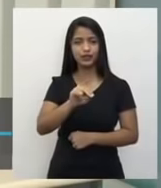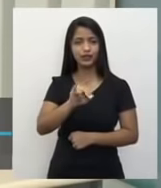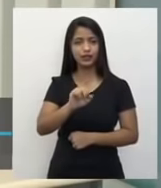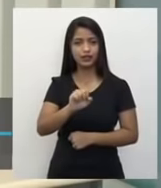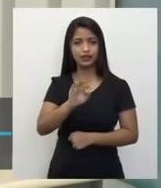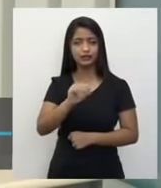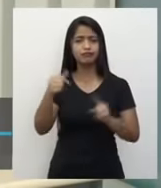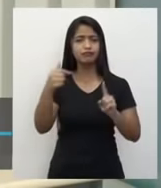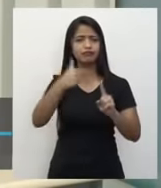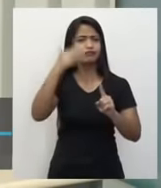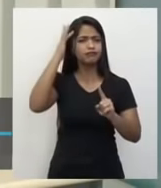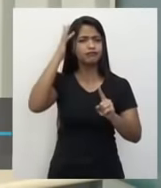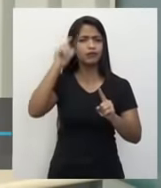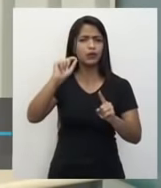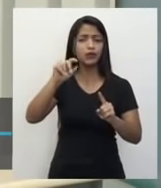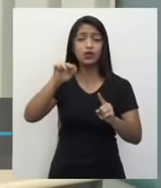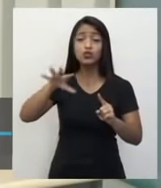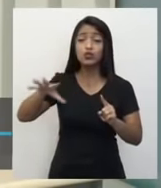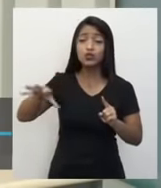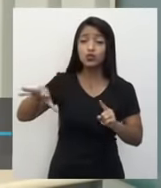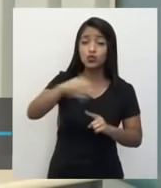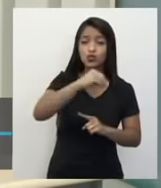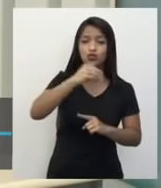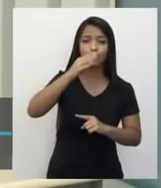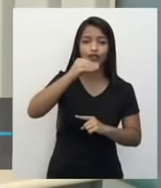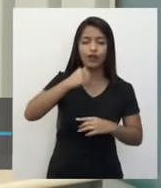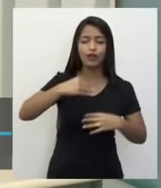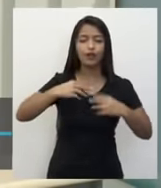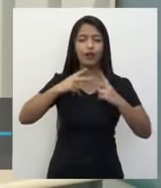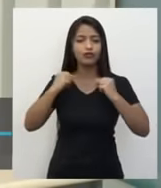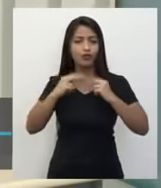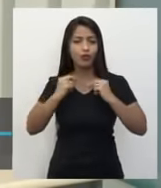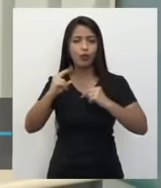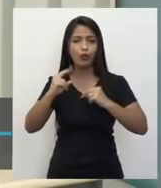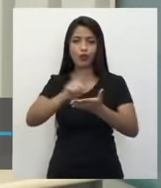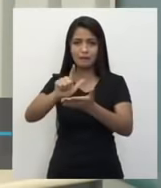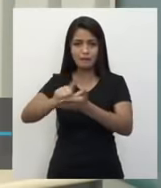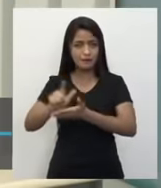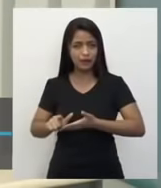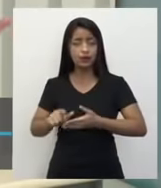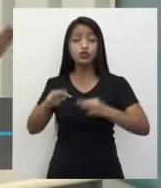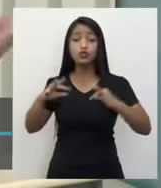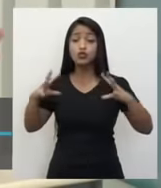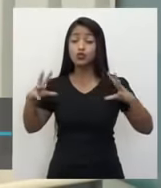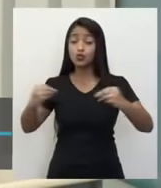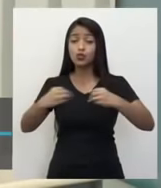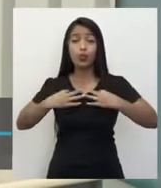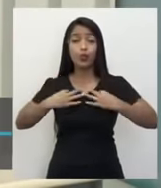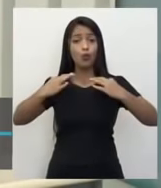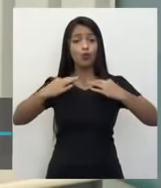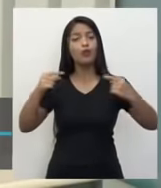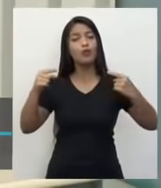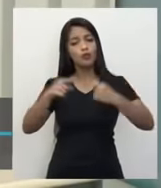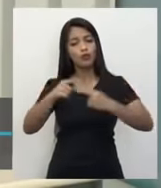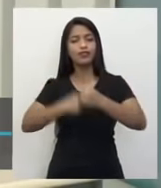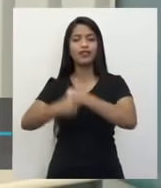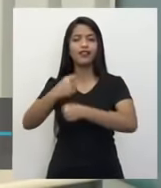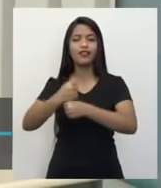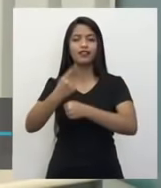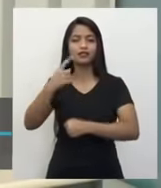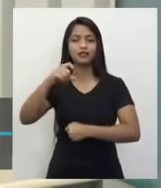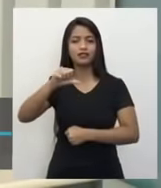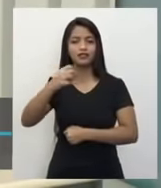a limpeza, e todo mundo estava vestido como se fosse nos anos 40. Então, quando você entrava na festa, além do cenário todo, parecia que você